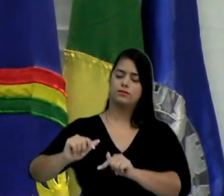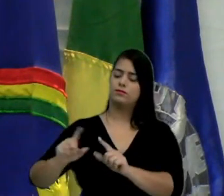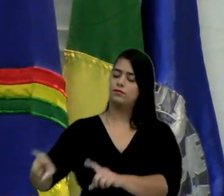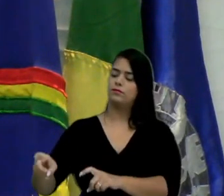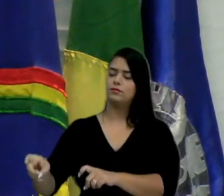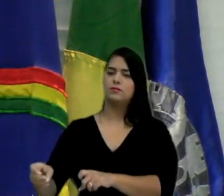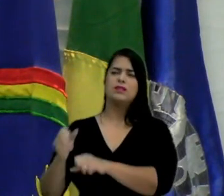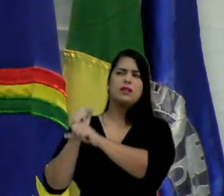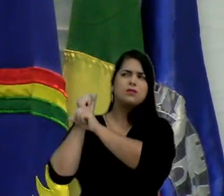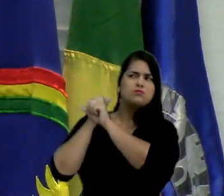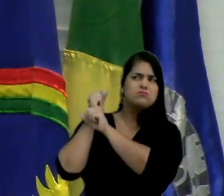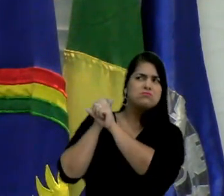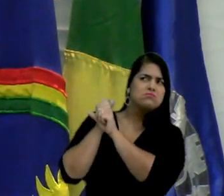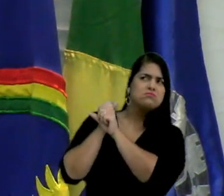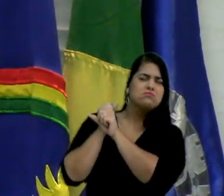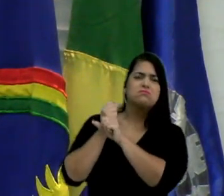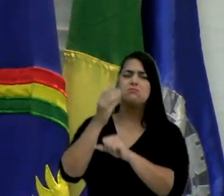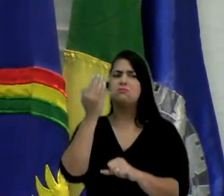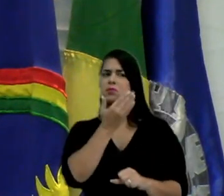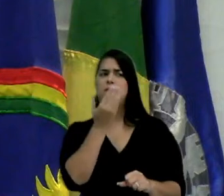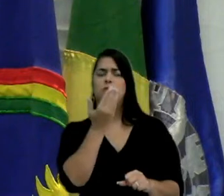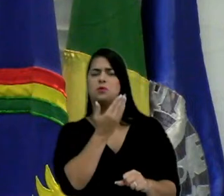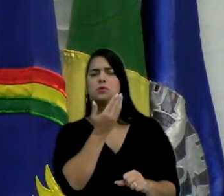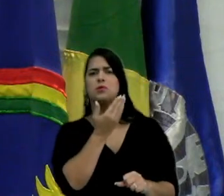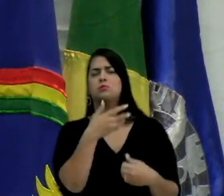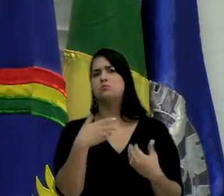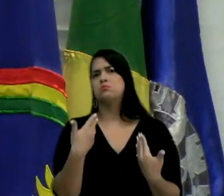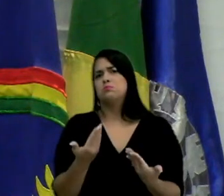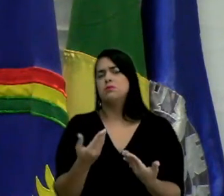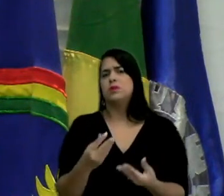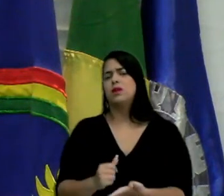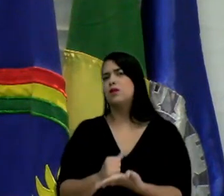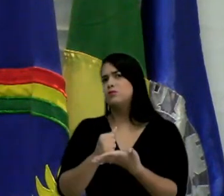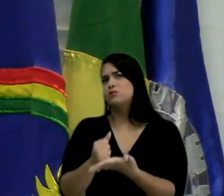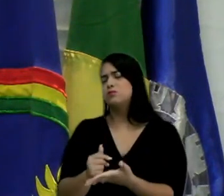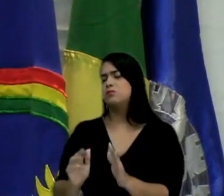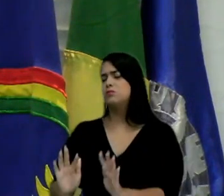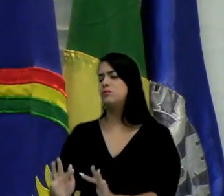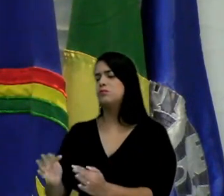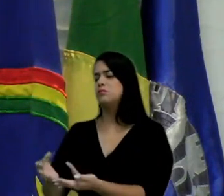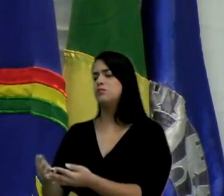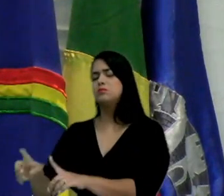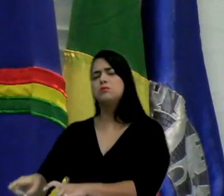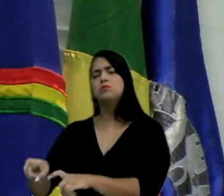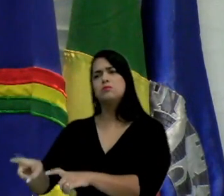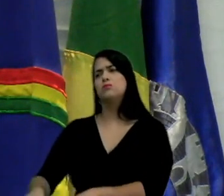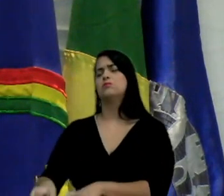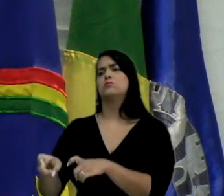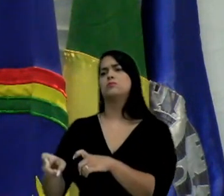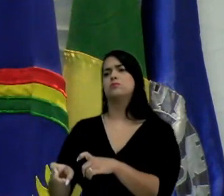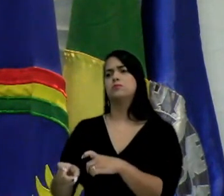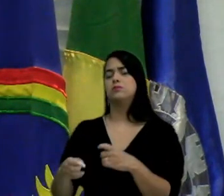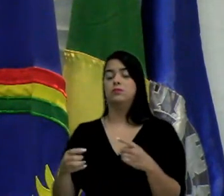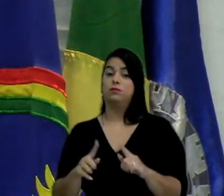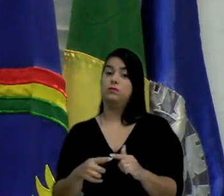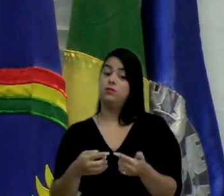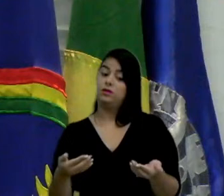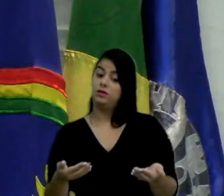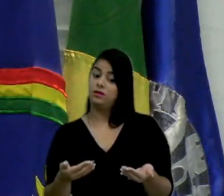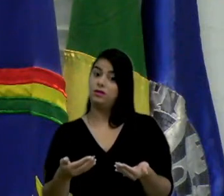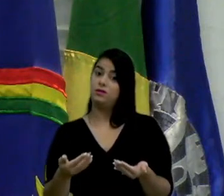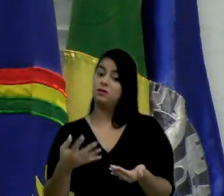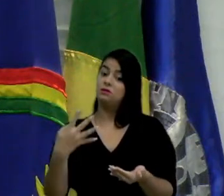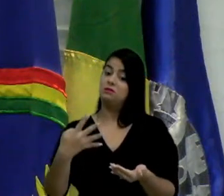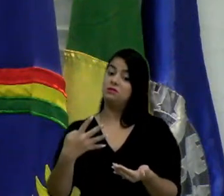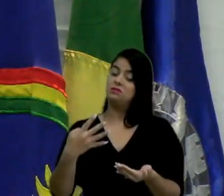outro anos eu confesso a vocês que não via tanta defesa da agricultura familiar como tá sendo nesses nesses 4 anos que a gente